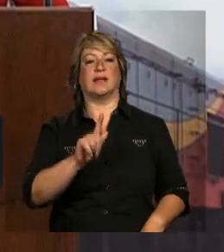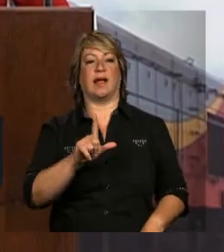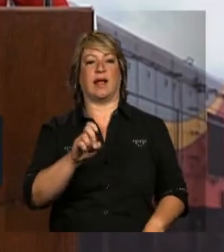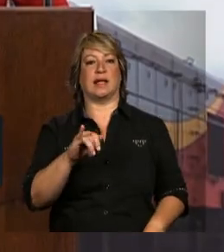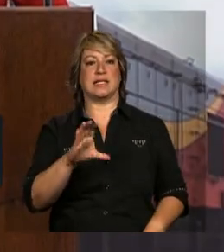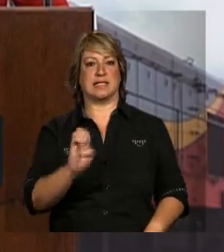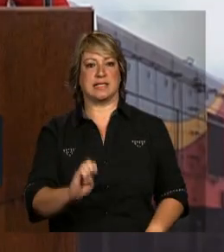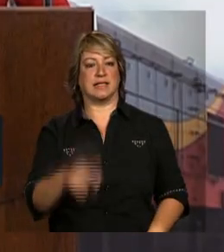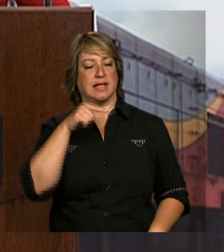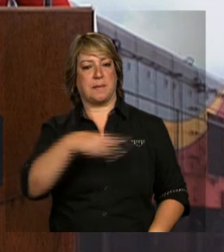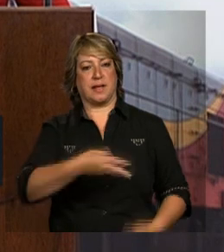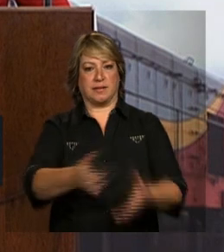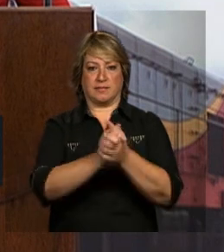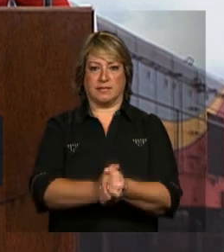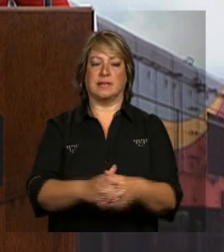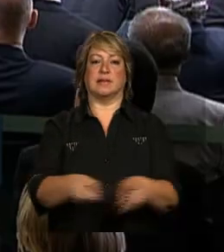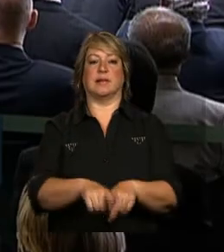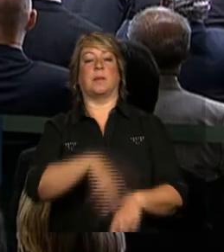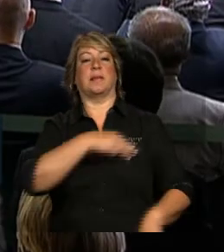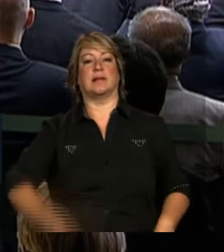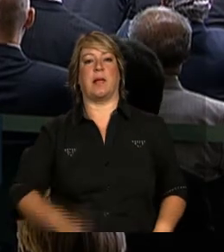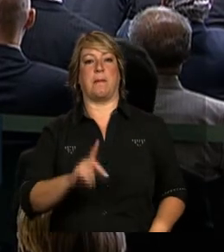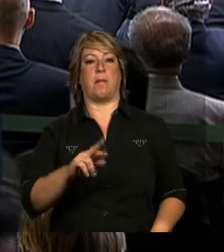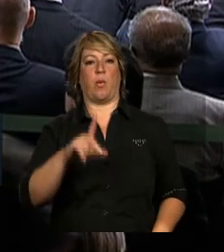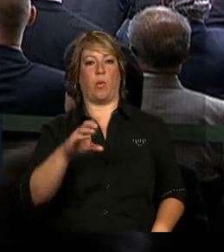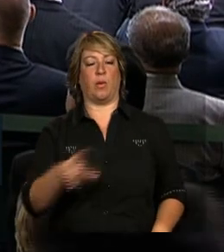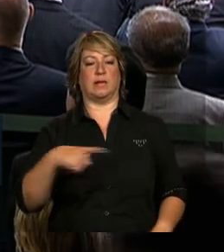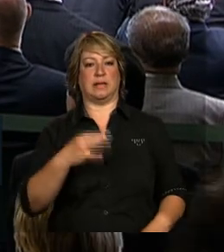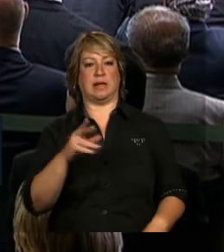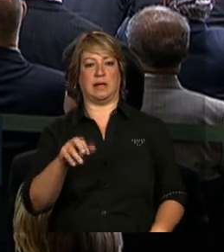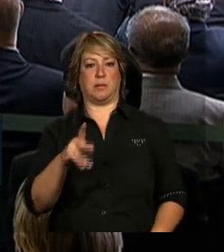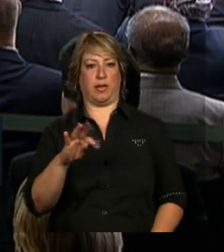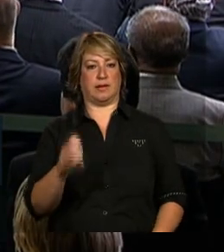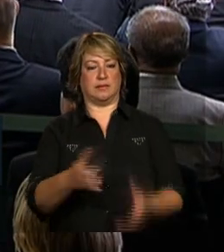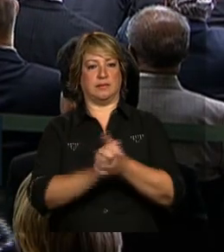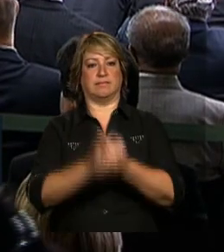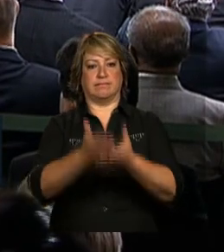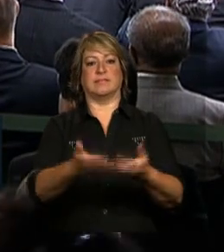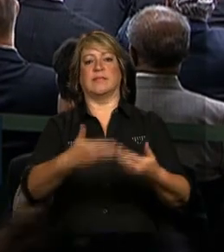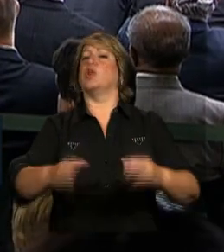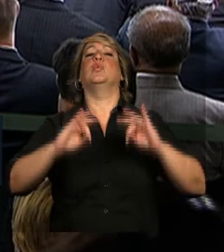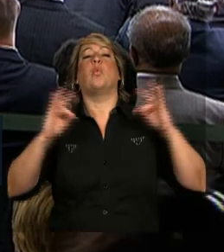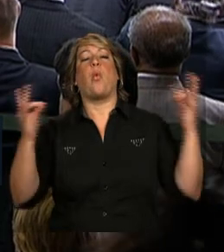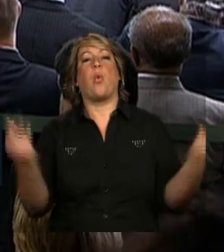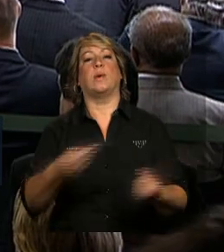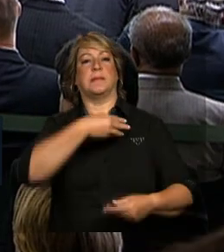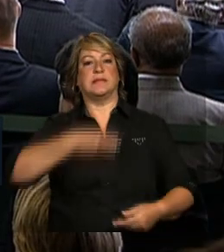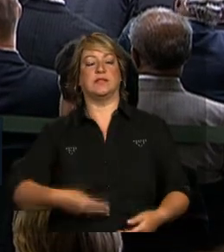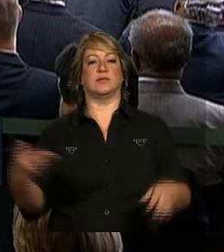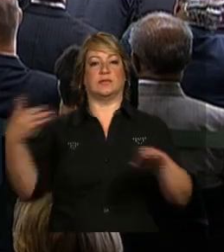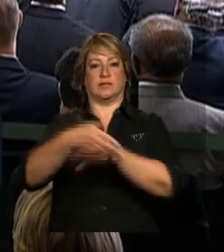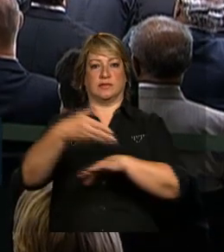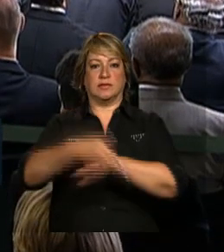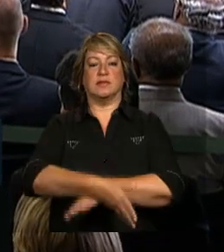Hoffmann da casa civil o ministro Paulo Sérgio Passos dos transportes e todos os ministros que